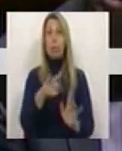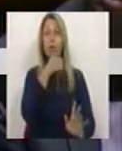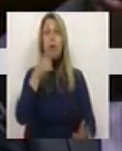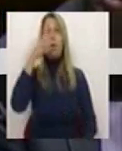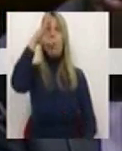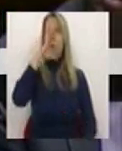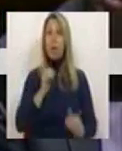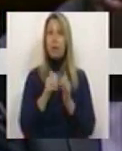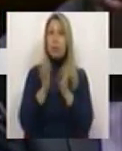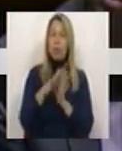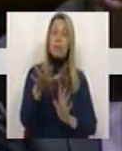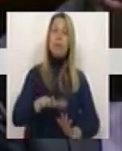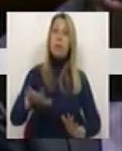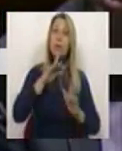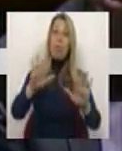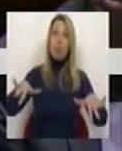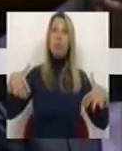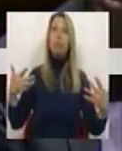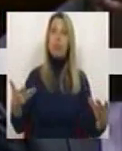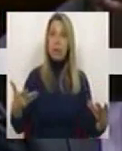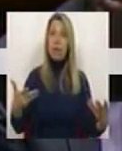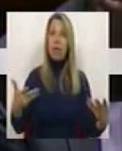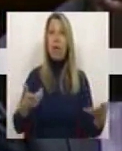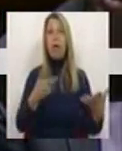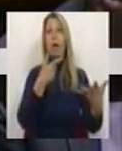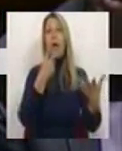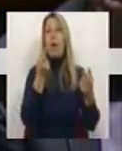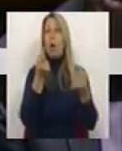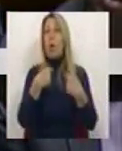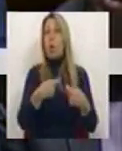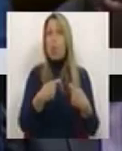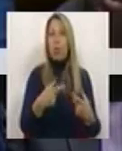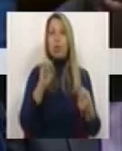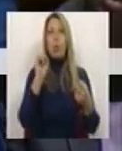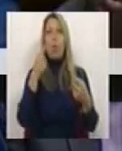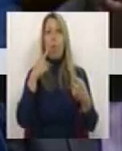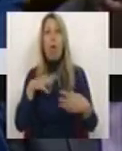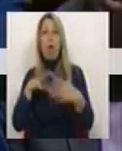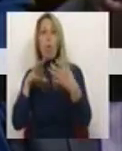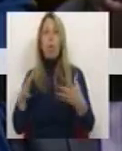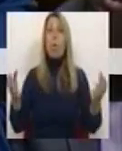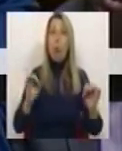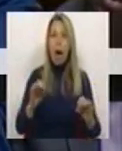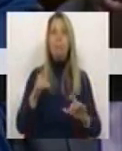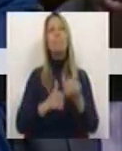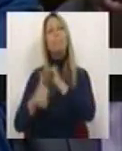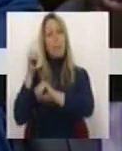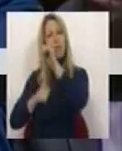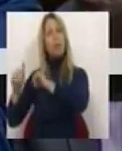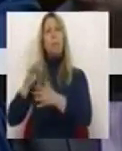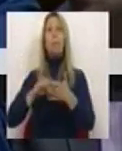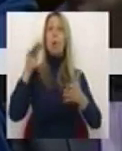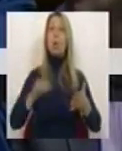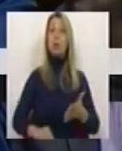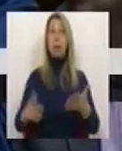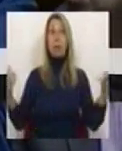em todos os casos em que fosse possível, sem custos, sem litigância, revertia estes contratos.